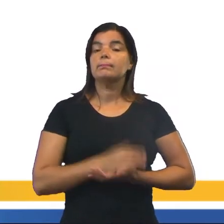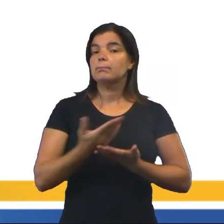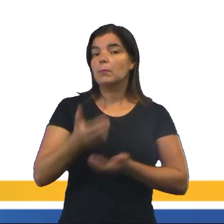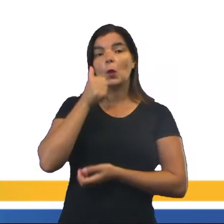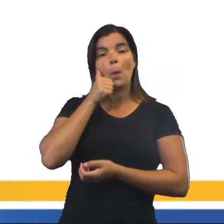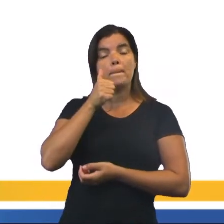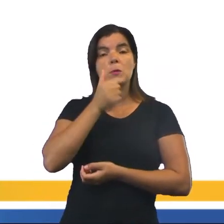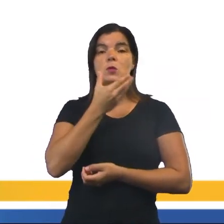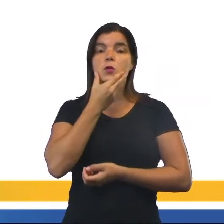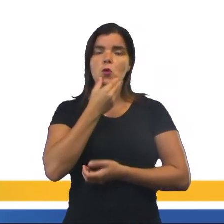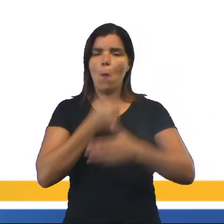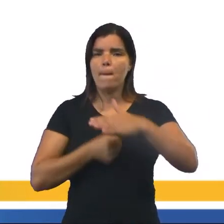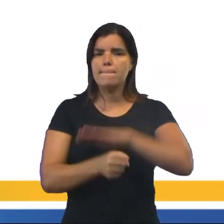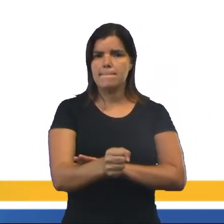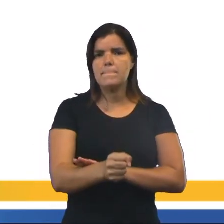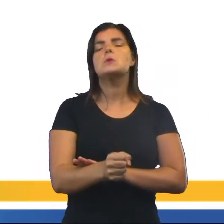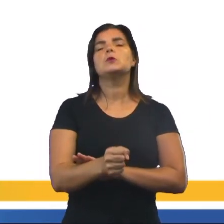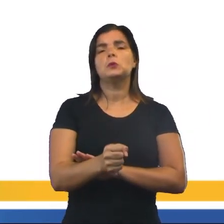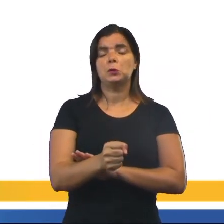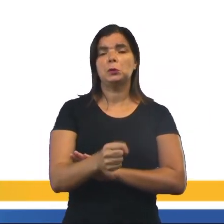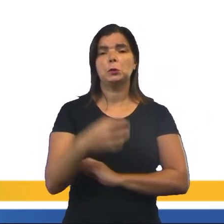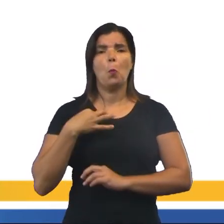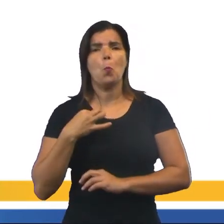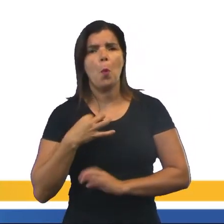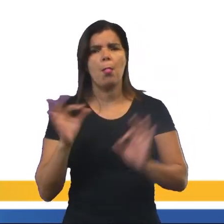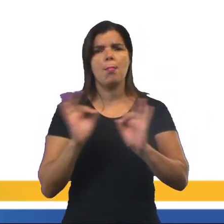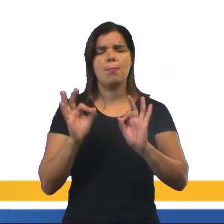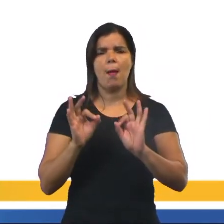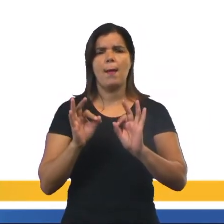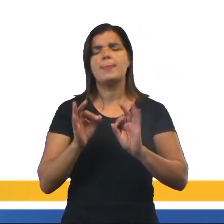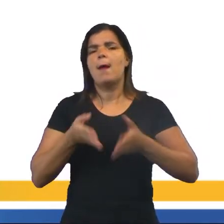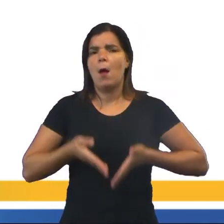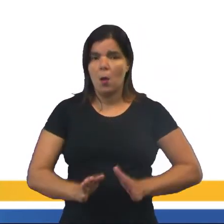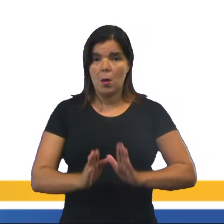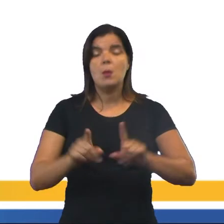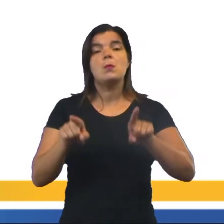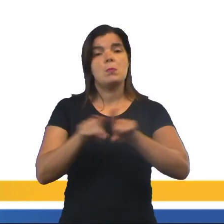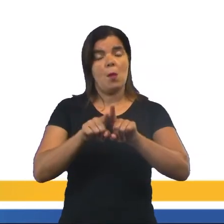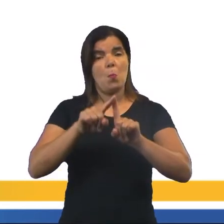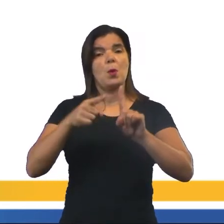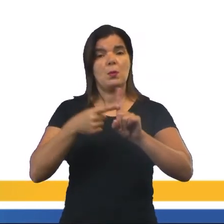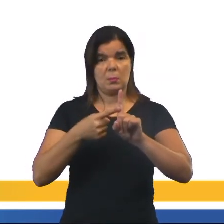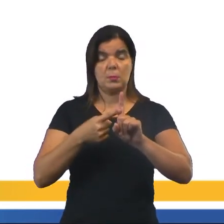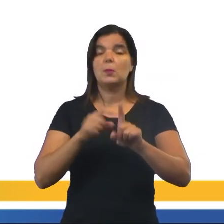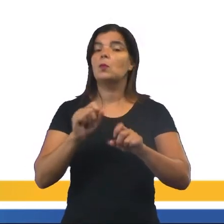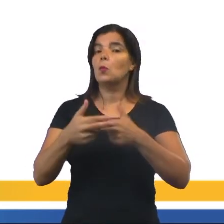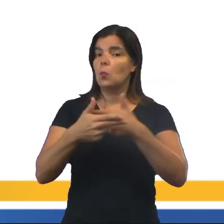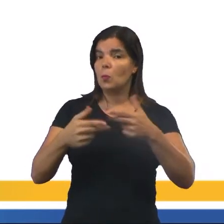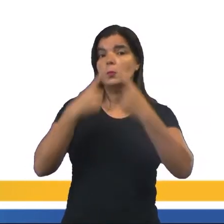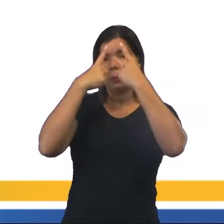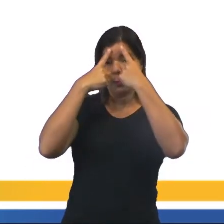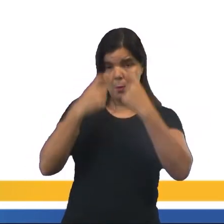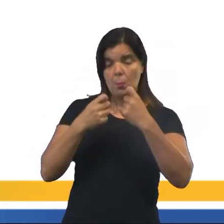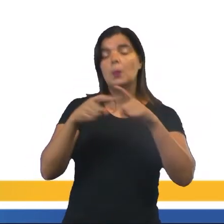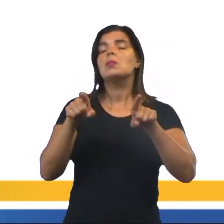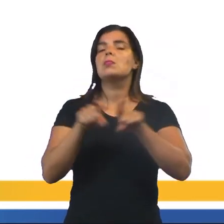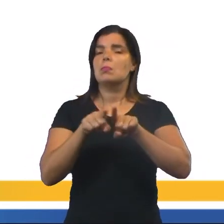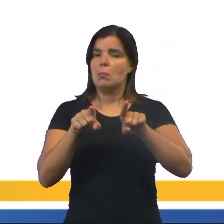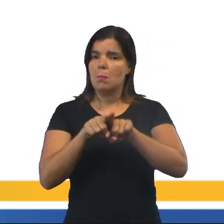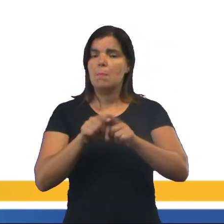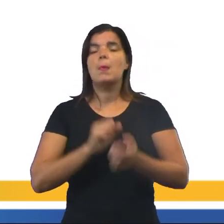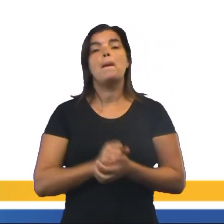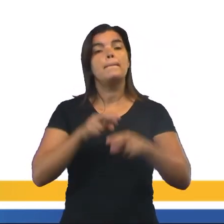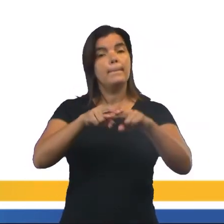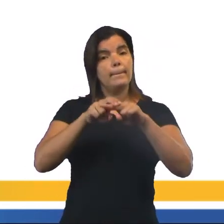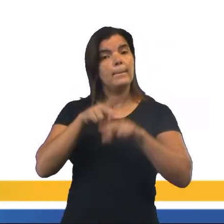Meninas e mulheres forçadas involuntariamente ao parto e à maternidade são casos de violência obstétrica.